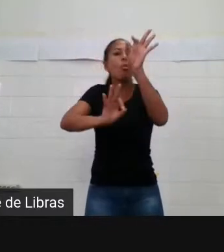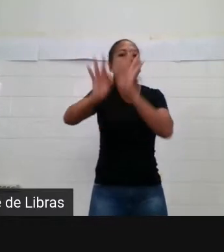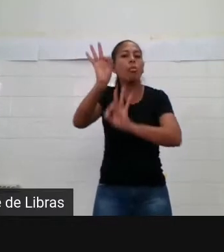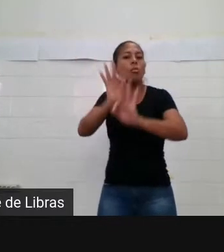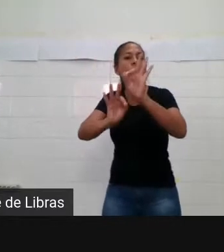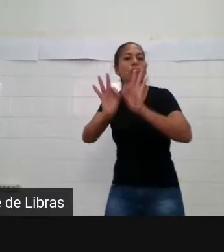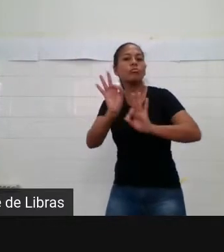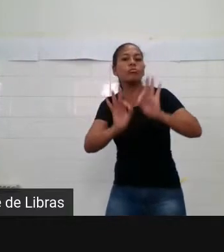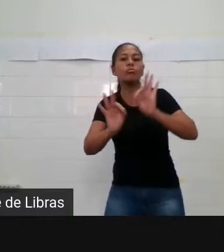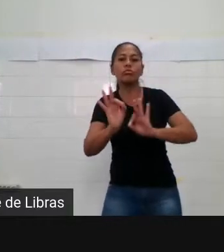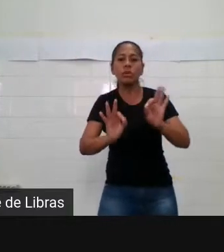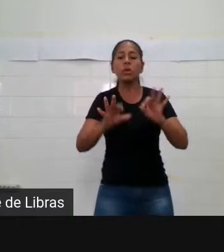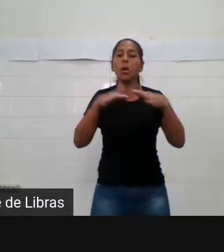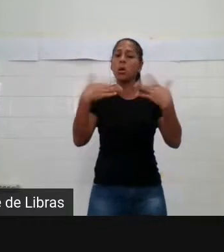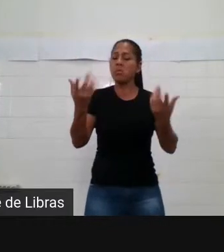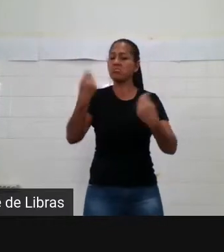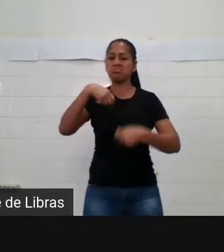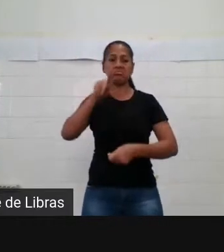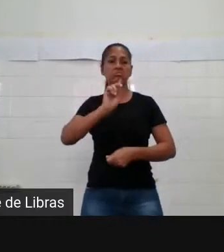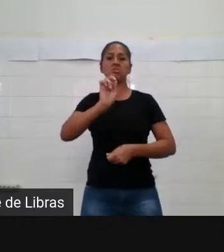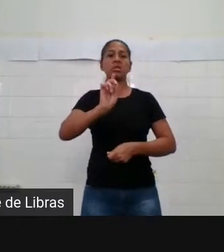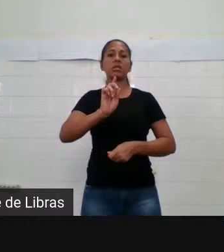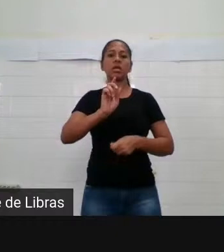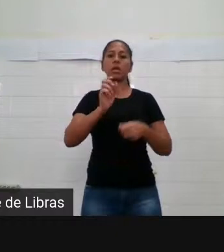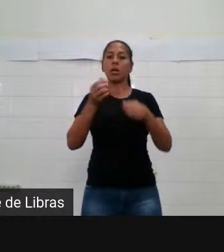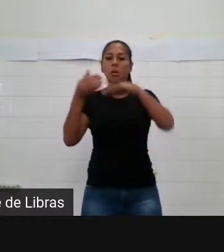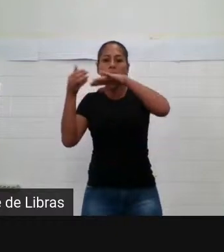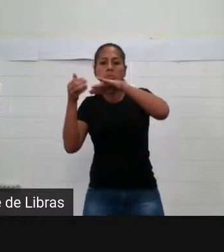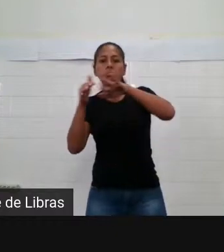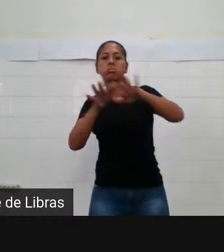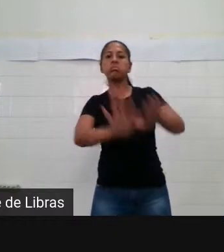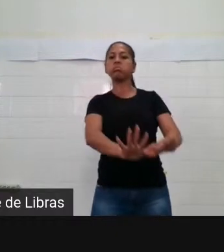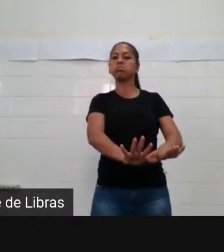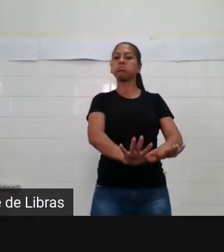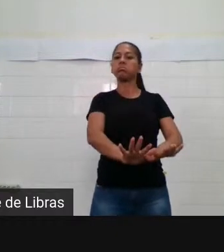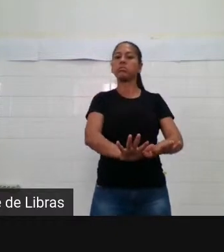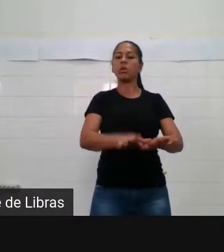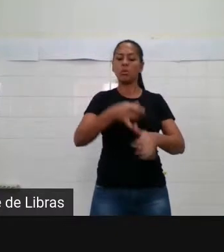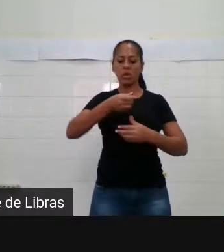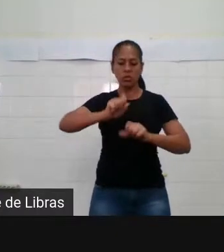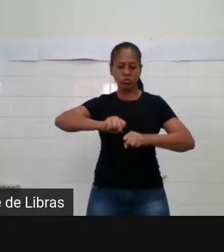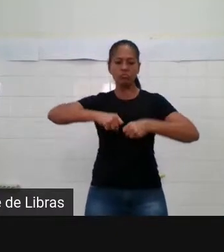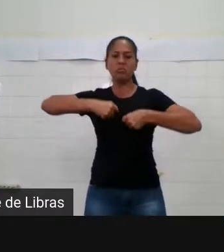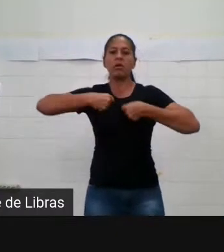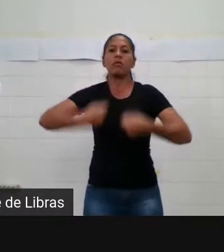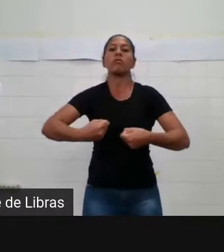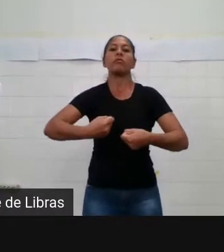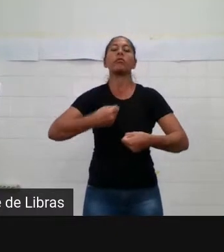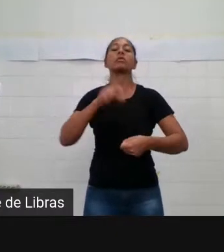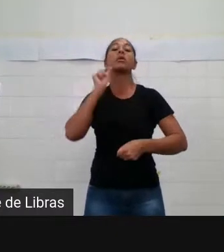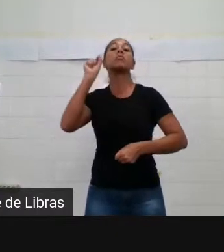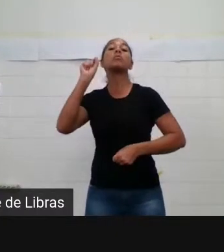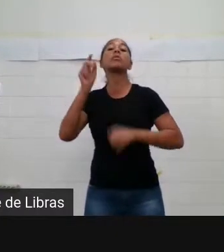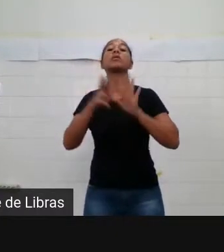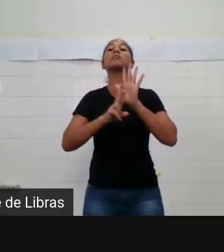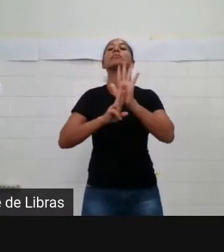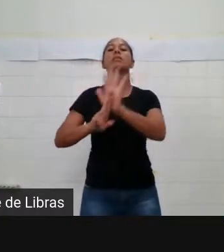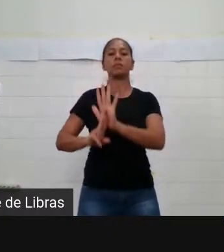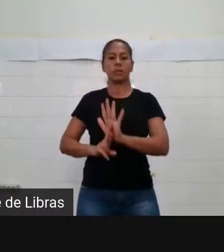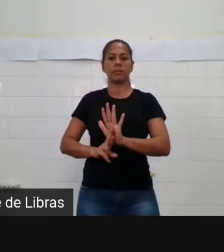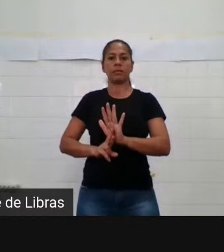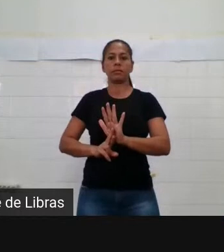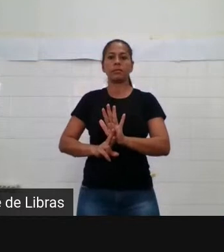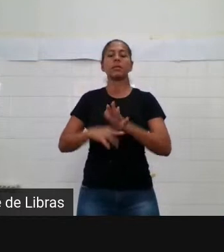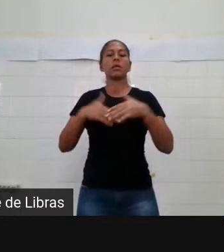não necessariamente ela se encontra inclusa, né, pela sua força de trabalho ou por aquilo que representa. Então, portanto,